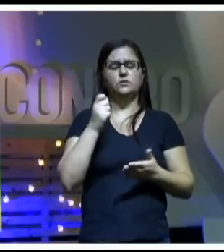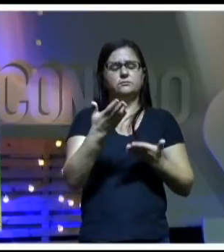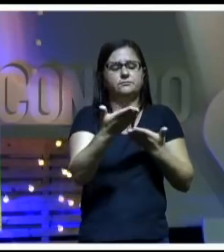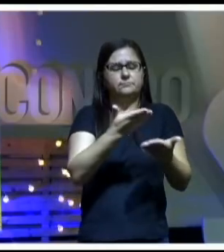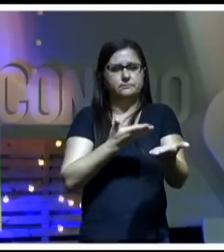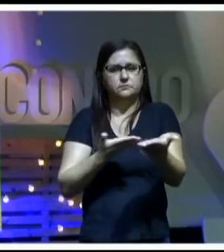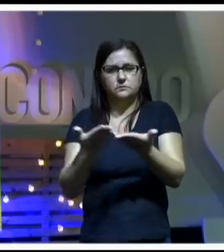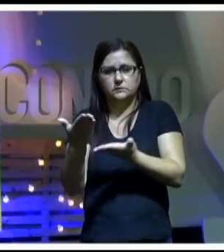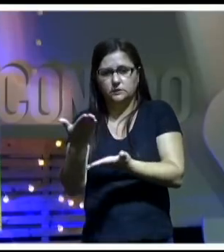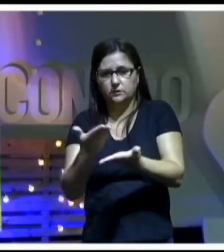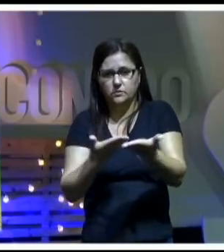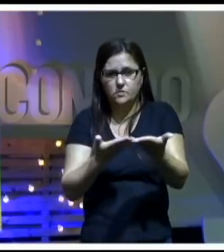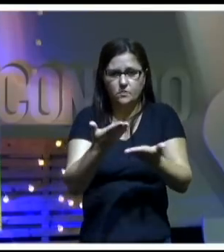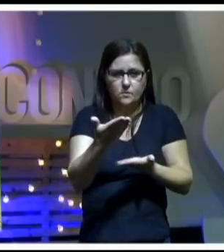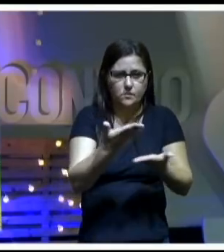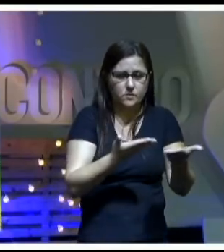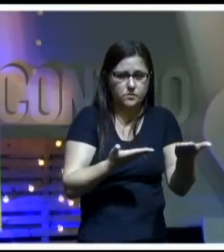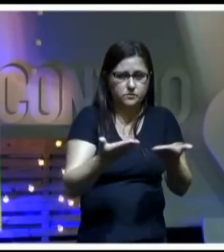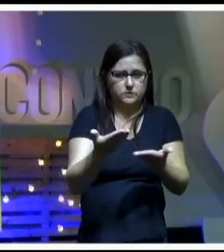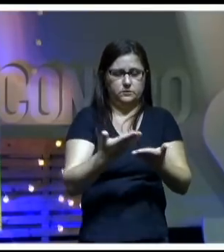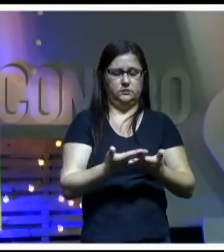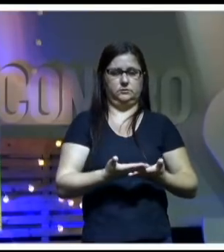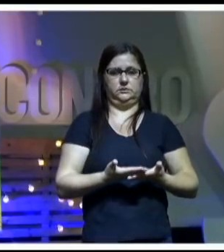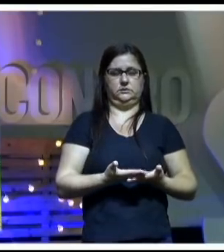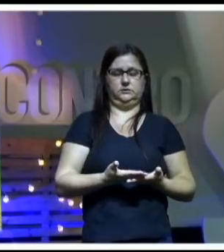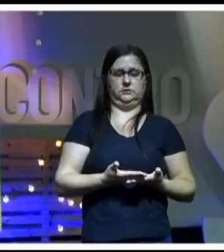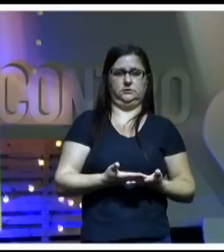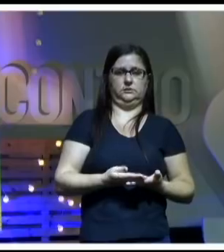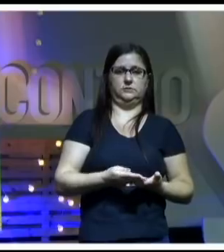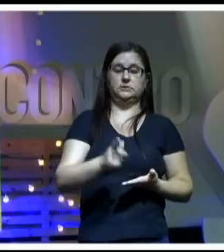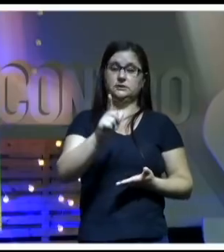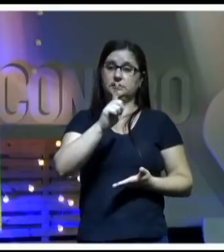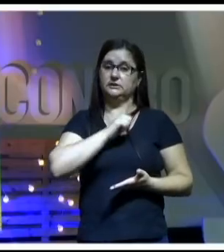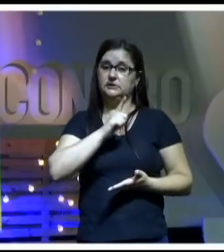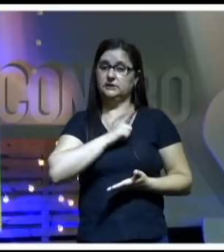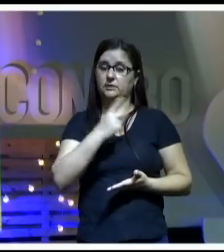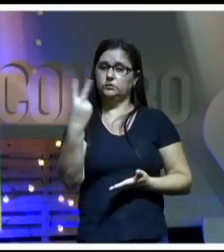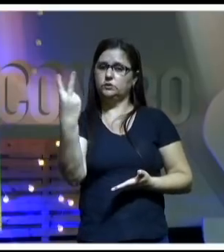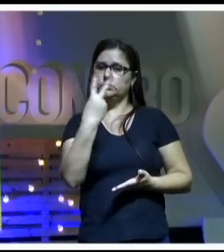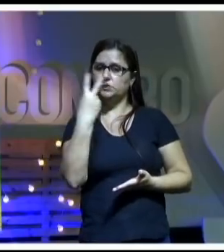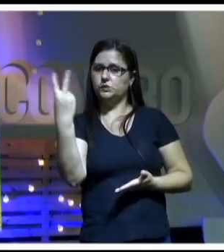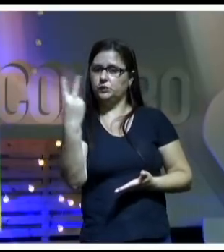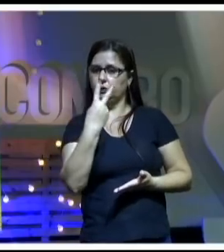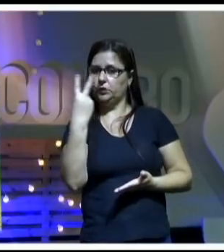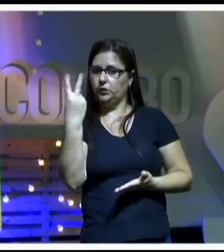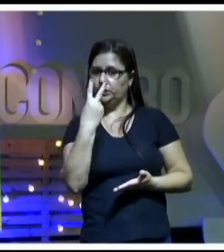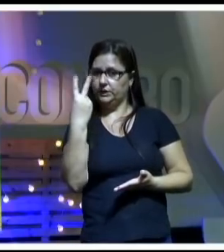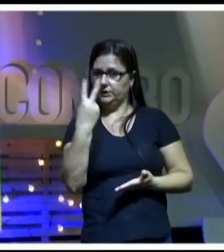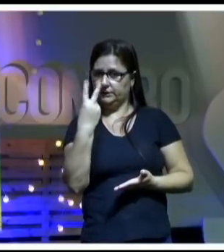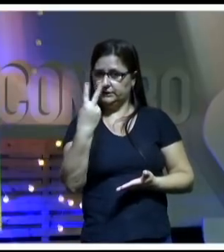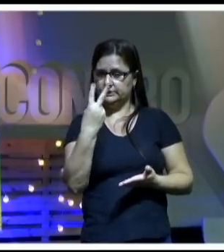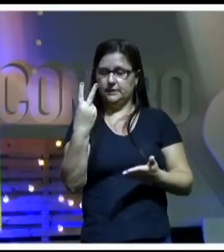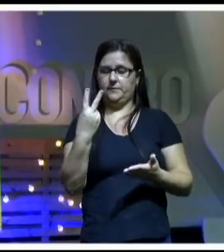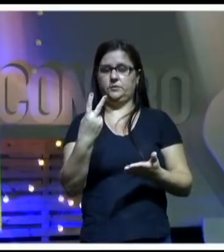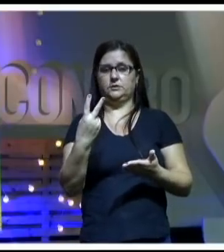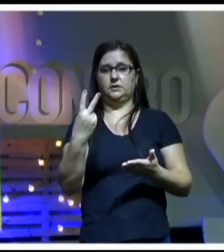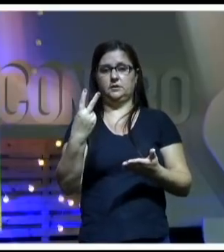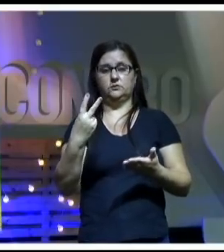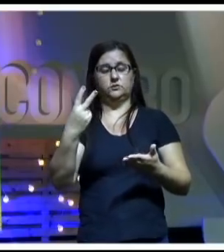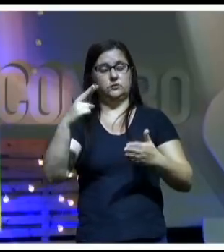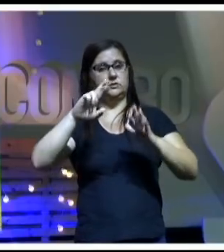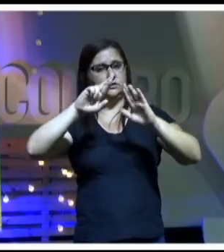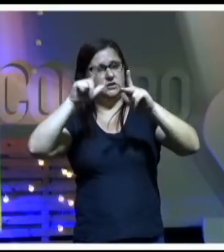com vocês é uma hipótese a gente pode discutir temos dois modelos de formação de pastores e líderes aqui